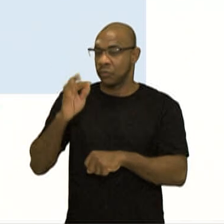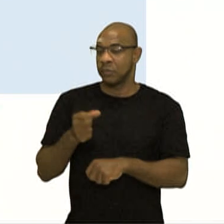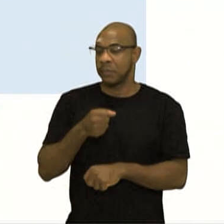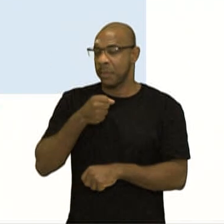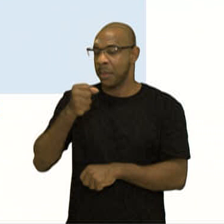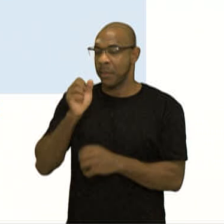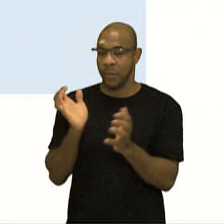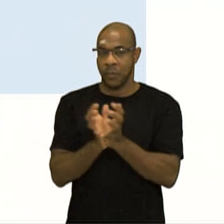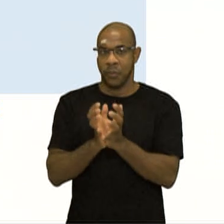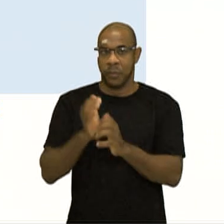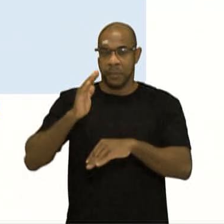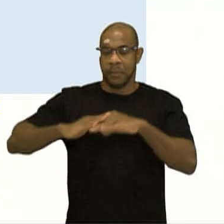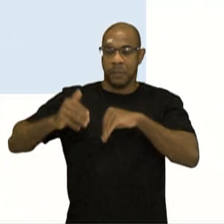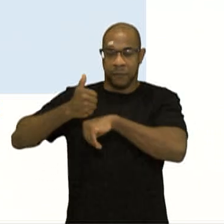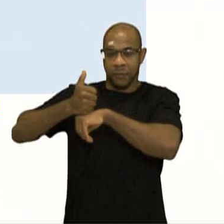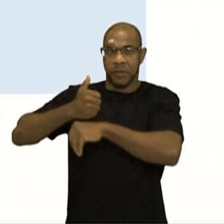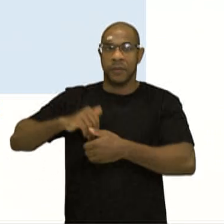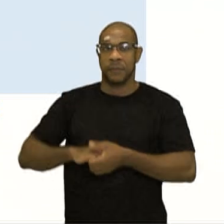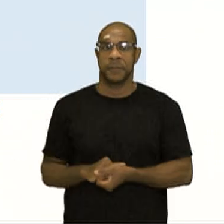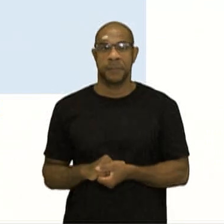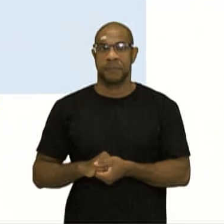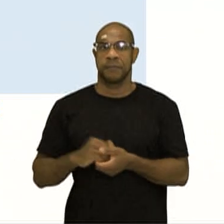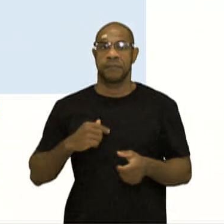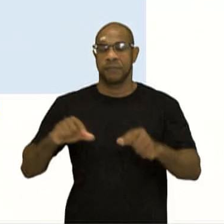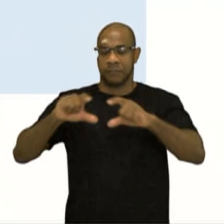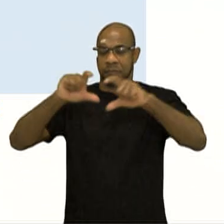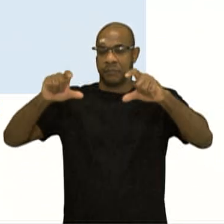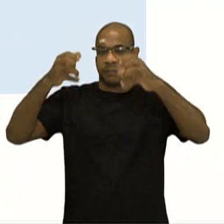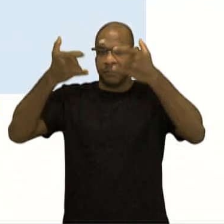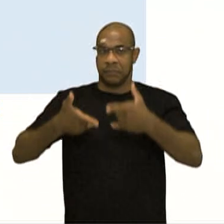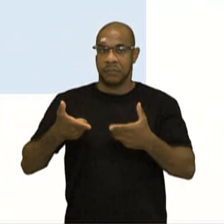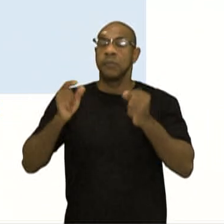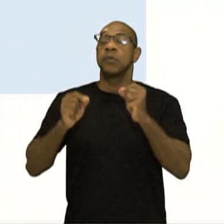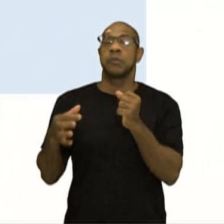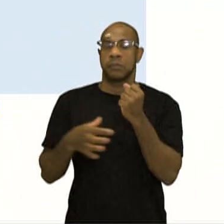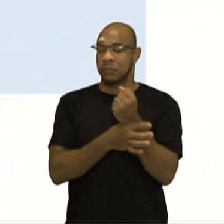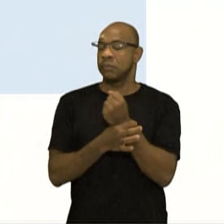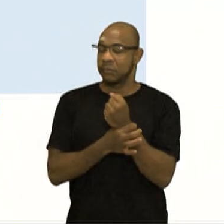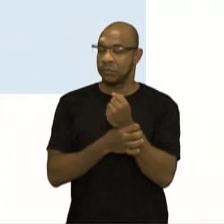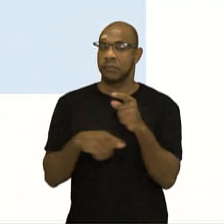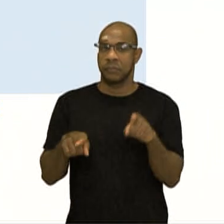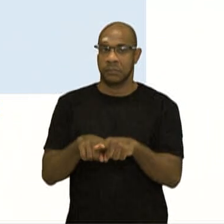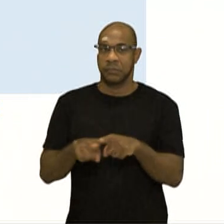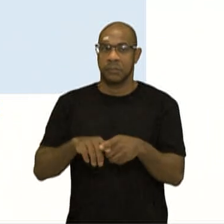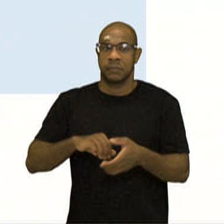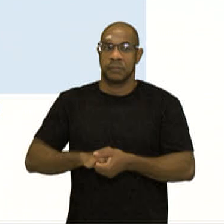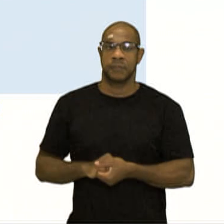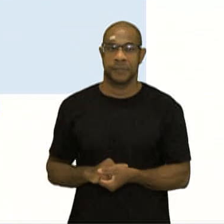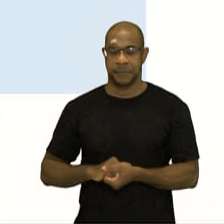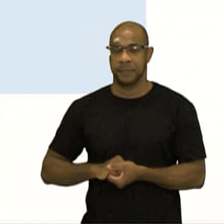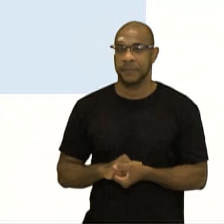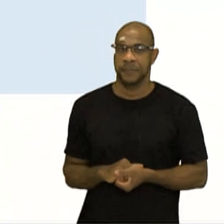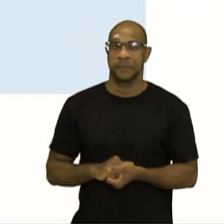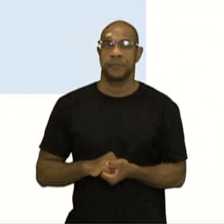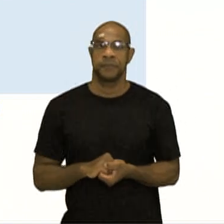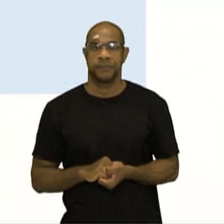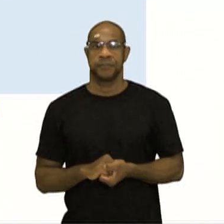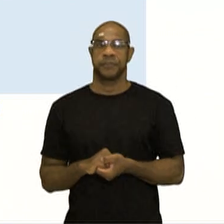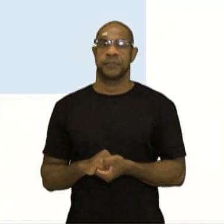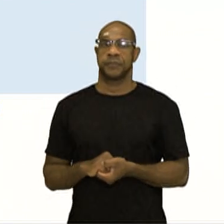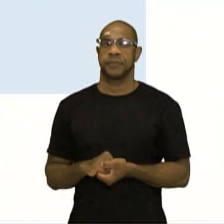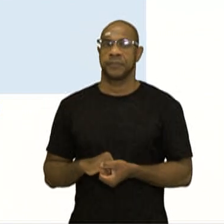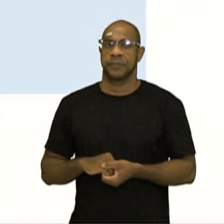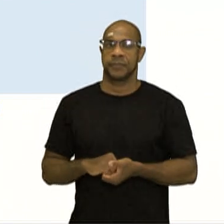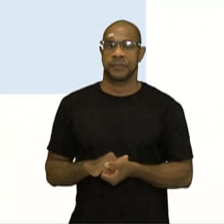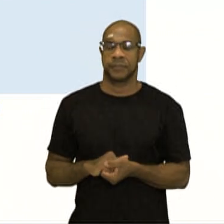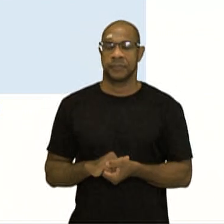Temos mais um trechinho do texto ainda falando sobre a segurança, né, dos jornalistas no Brasil, e ele diz: Promoting the safety